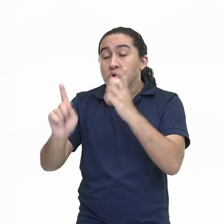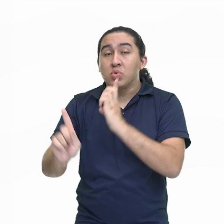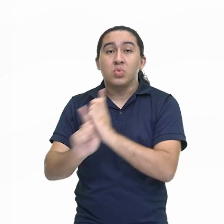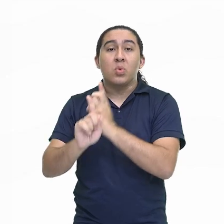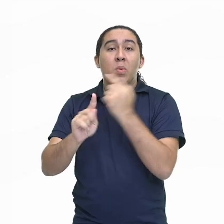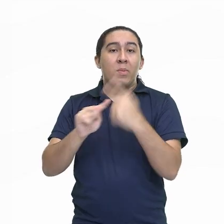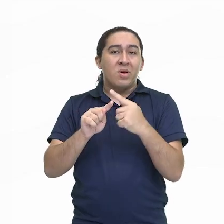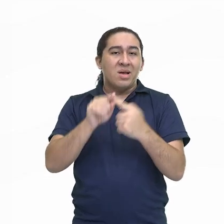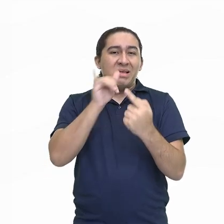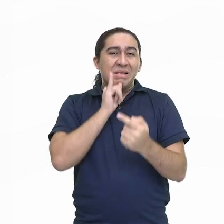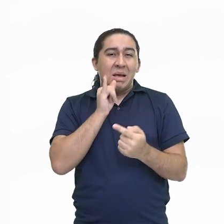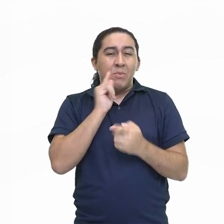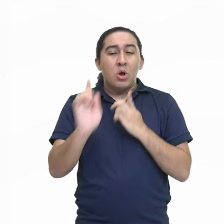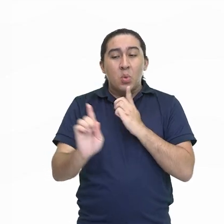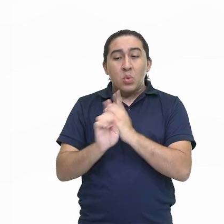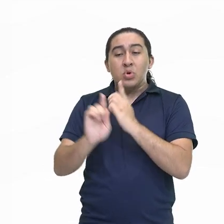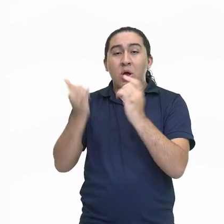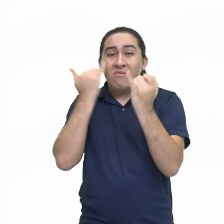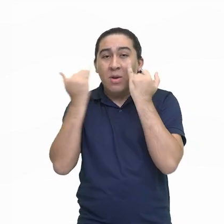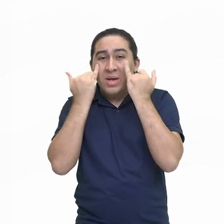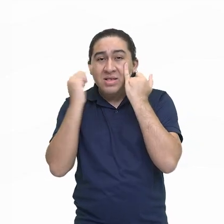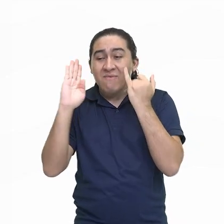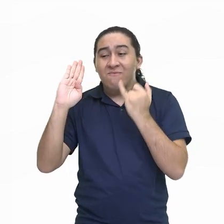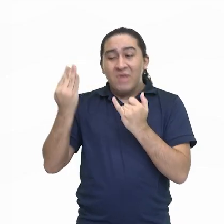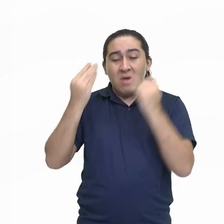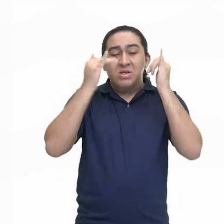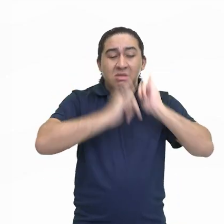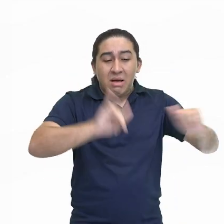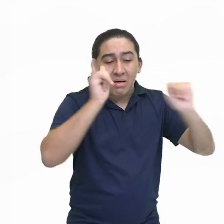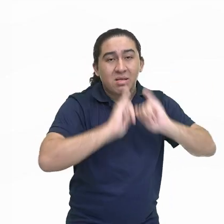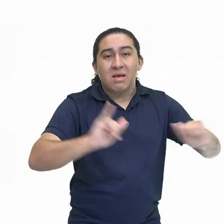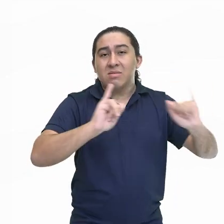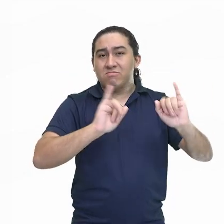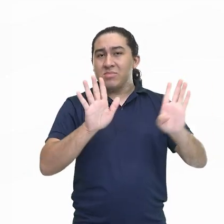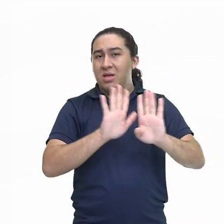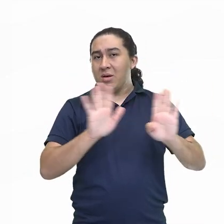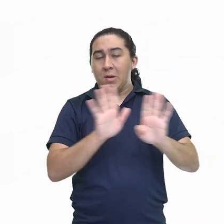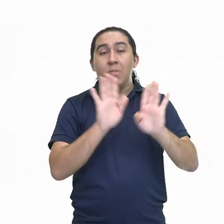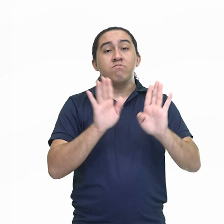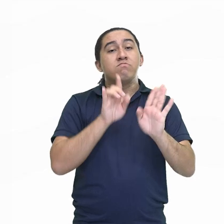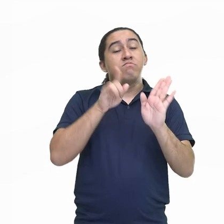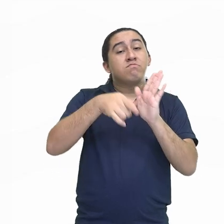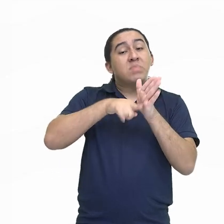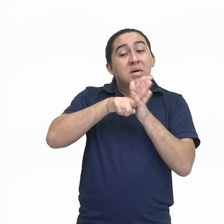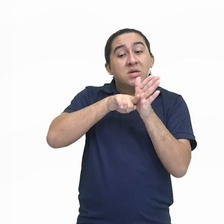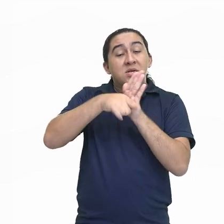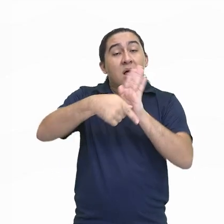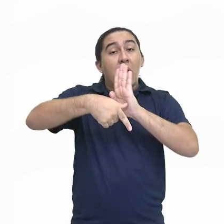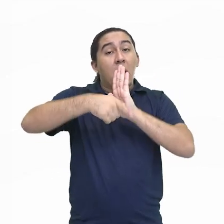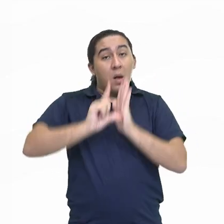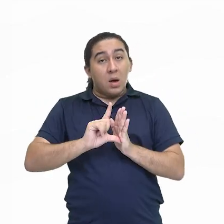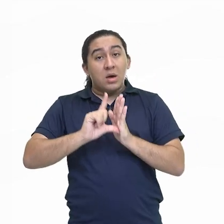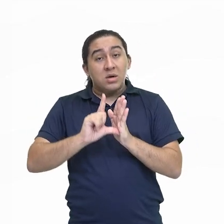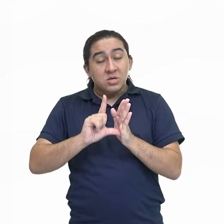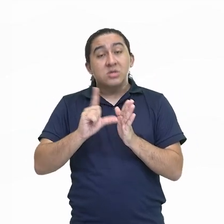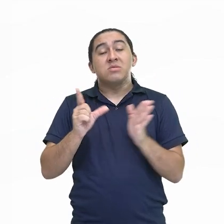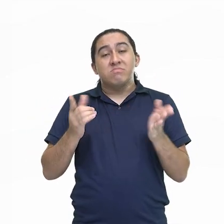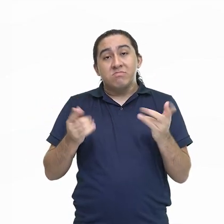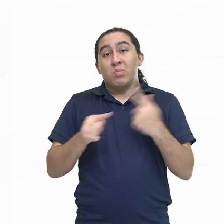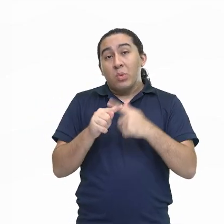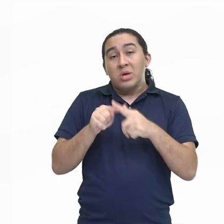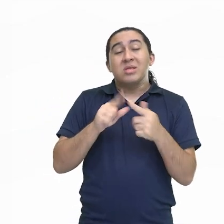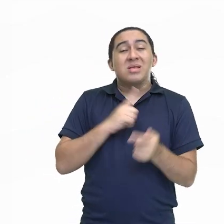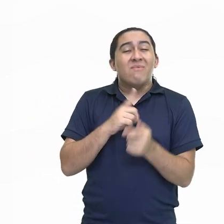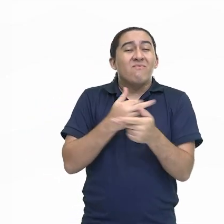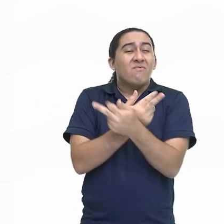sem saber a procedência, sem verificar se é autêntica aquela informação. Quantas pessoas já sofreram danos